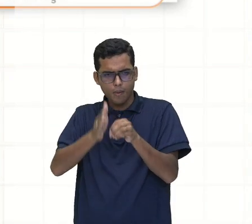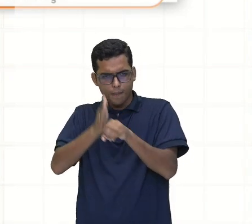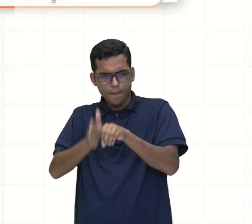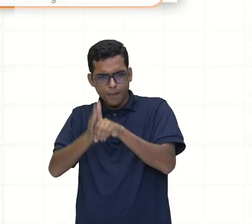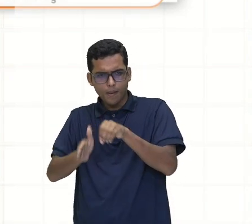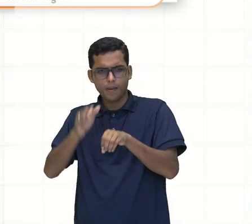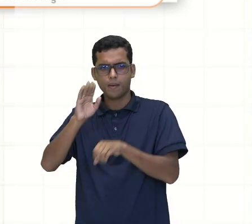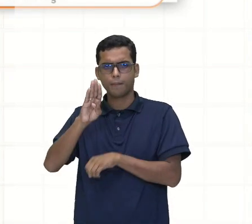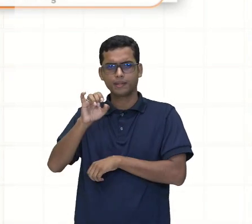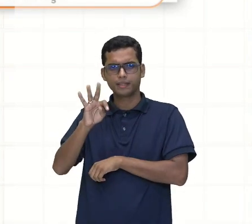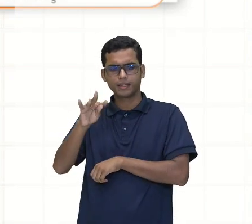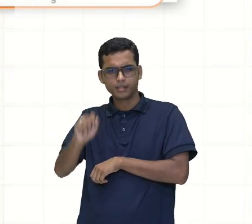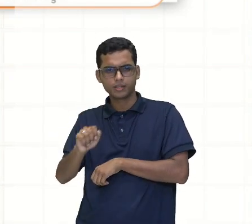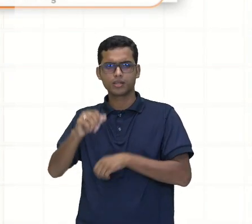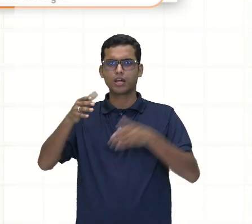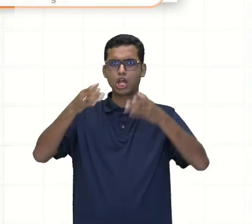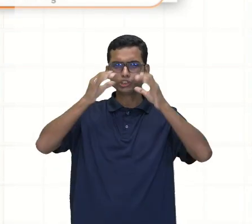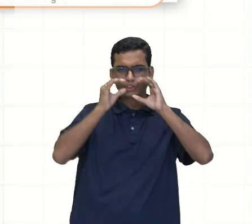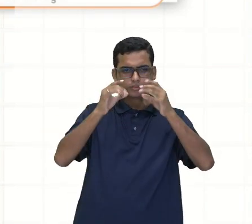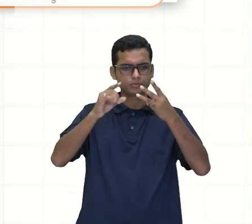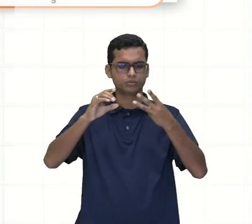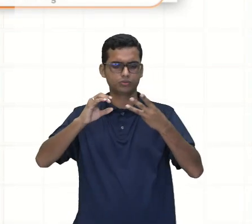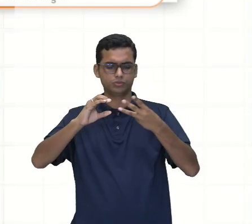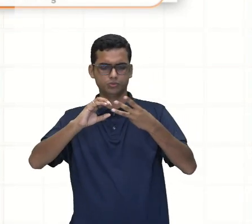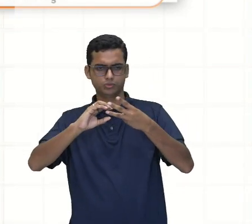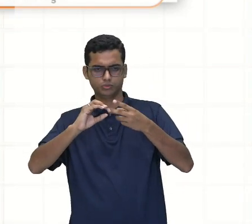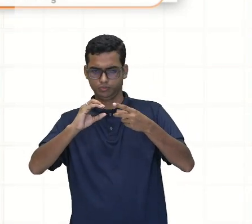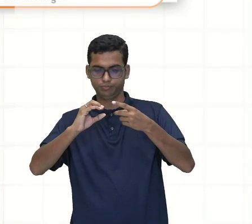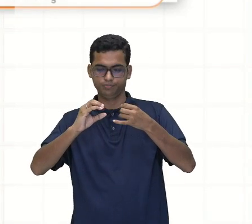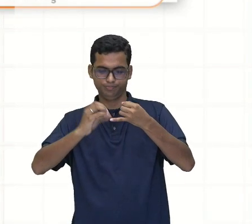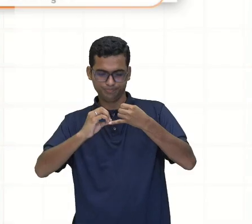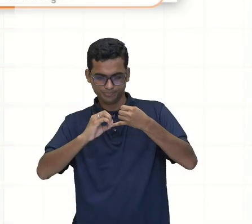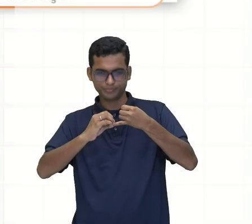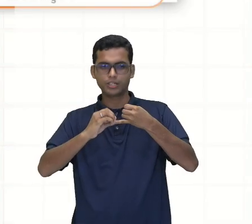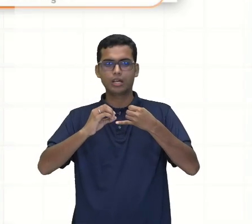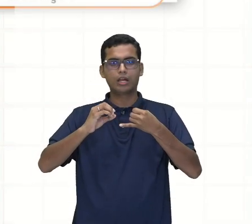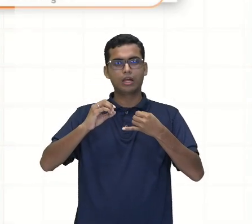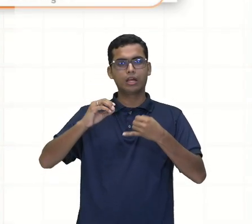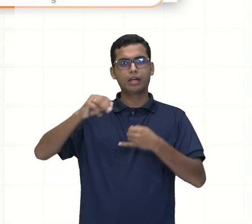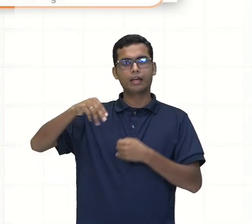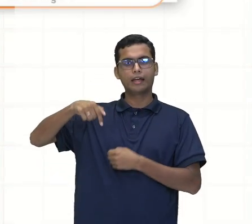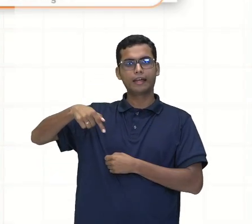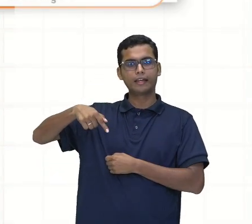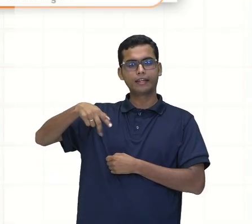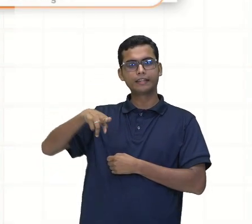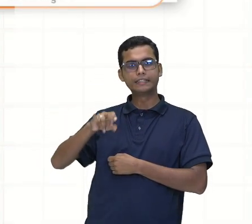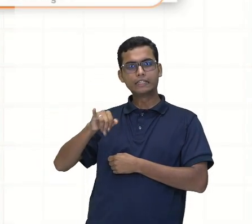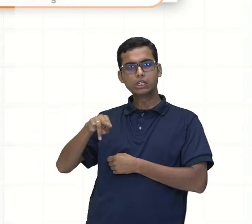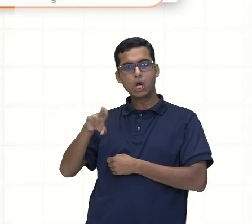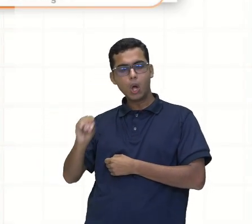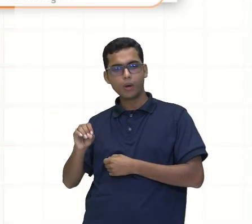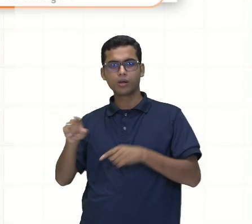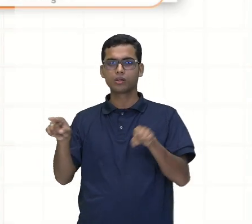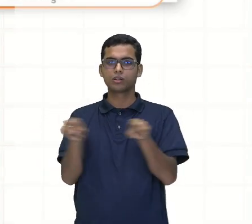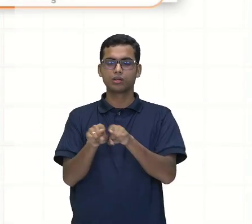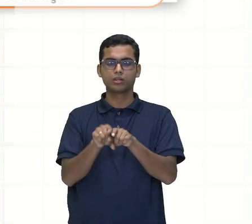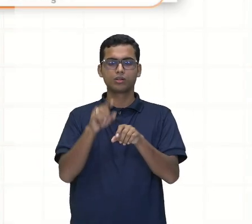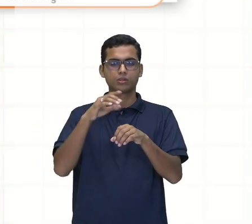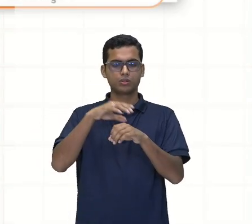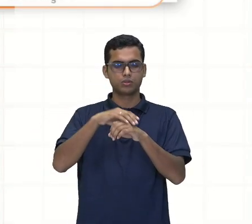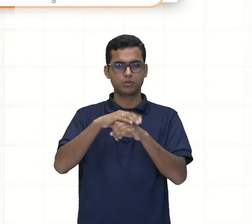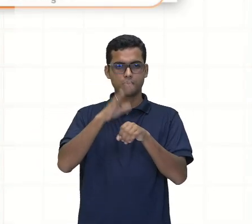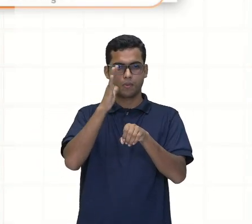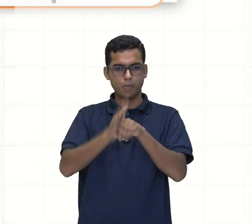para vocês, é um sistema de irrigação avançado, e eles também praticavam a pecuária com